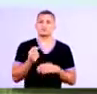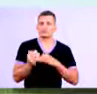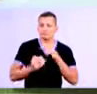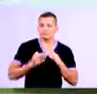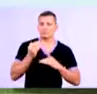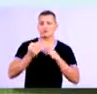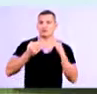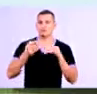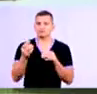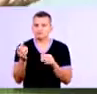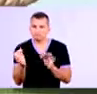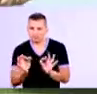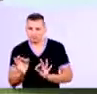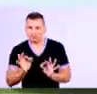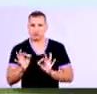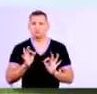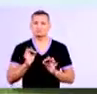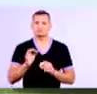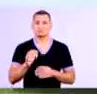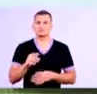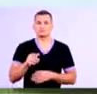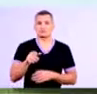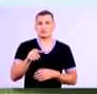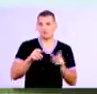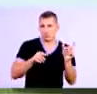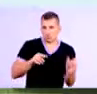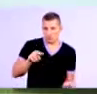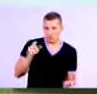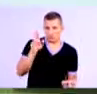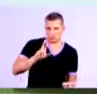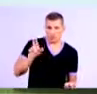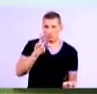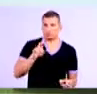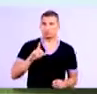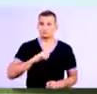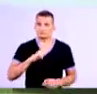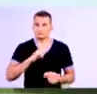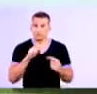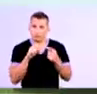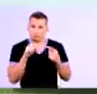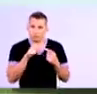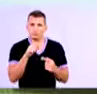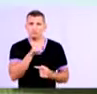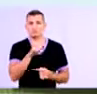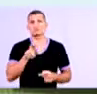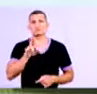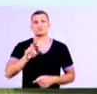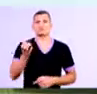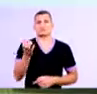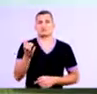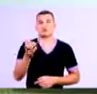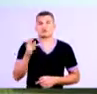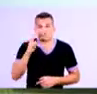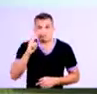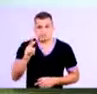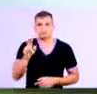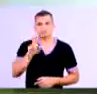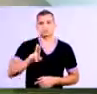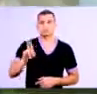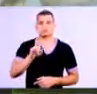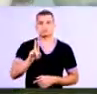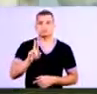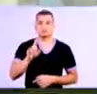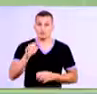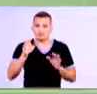desenvolvemos, produzimos para os nossos usuários, estejam compatíveis com o que os nossos usuários desejam usar. Então é esse o nosso